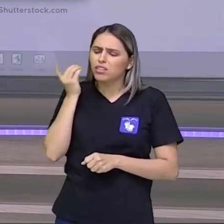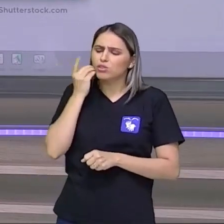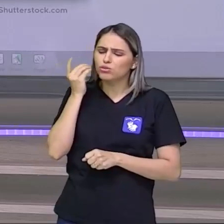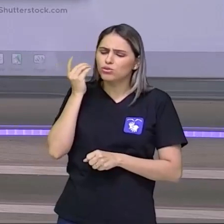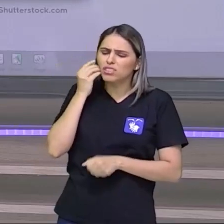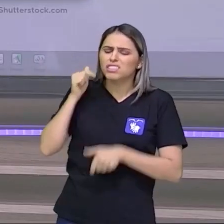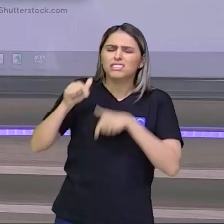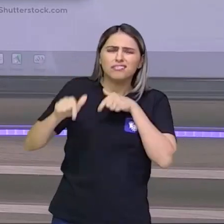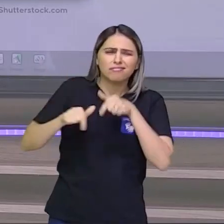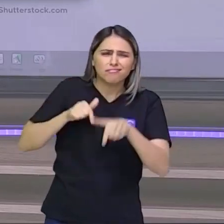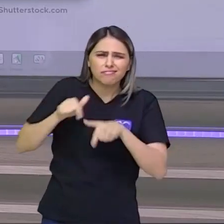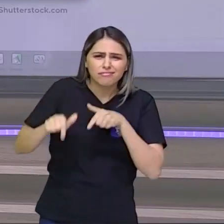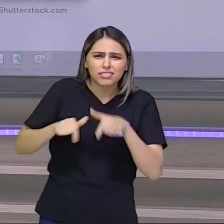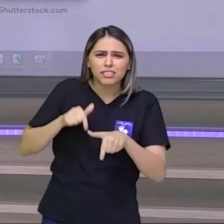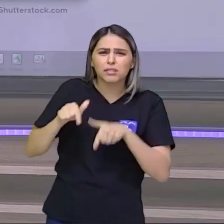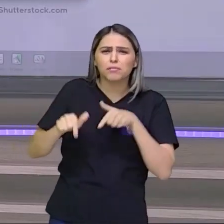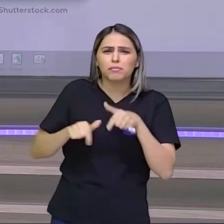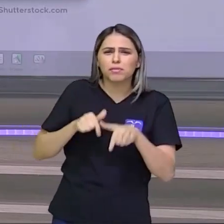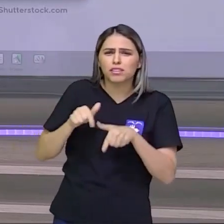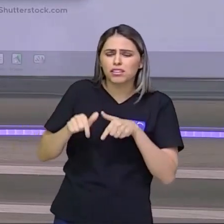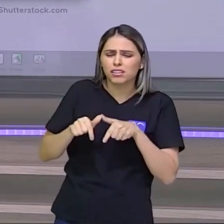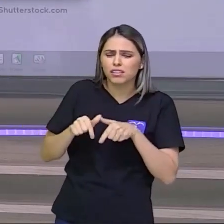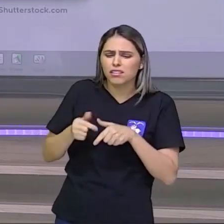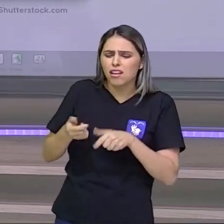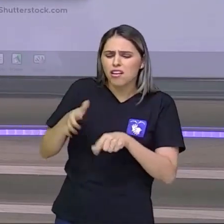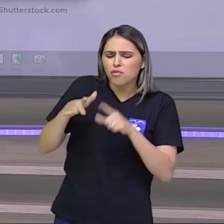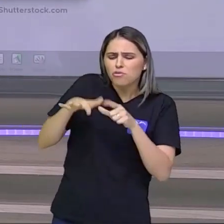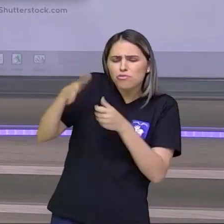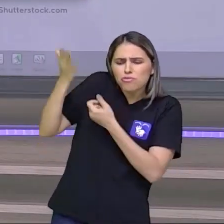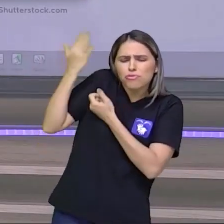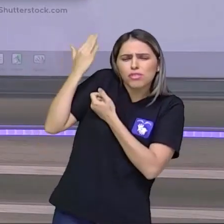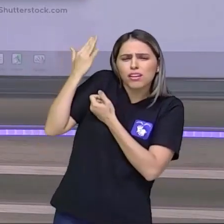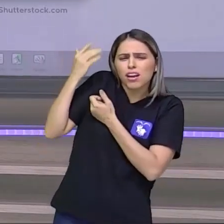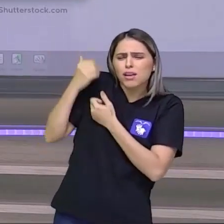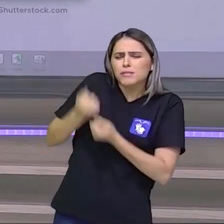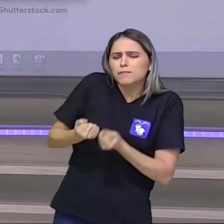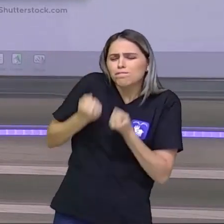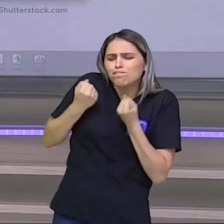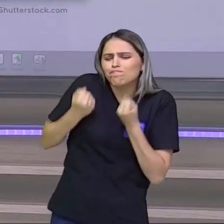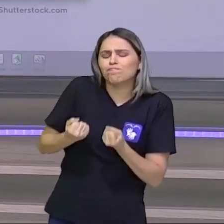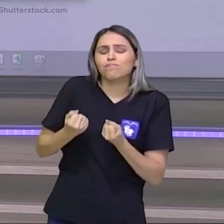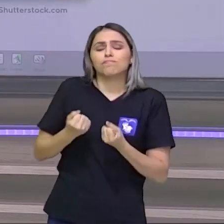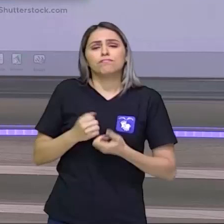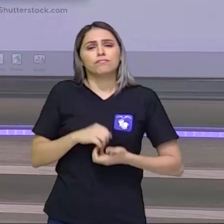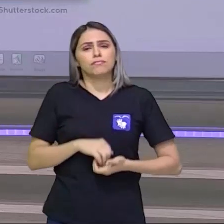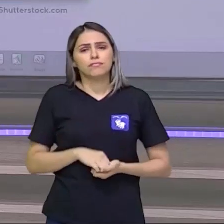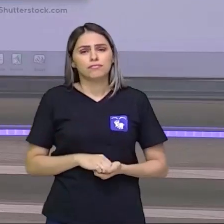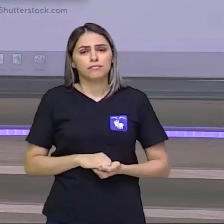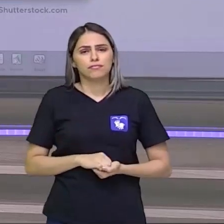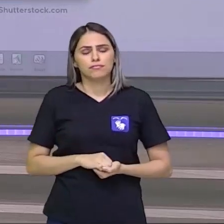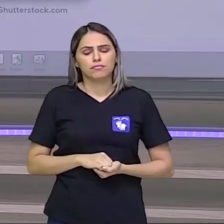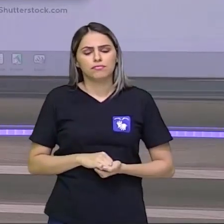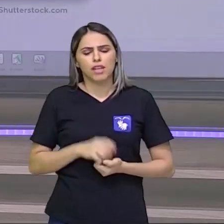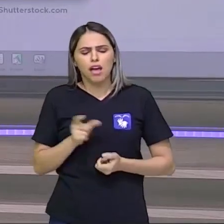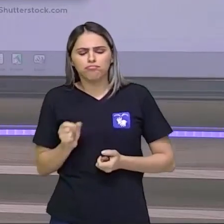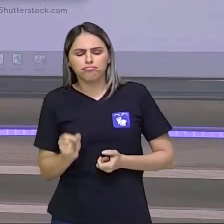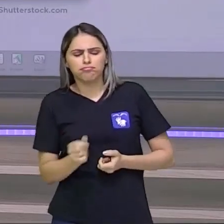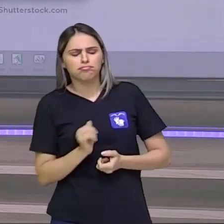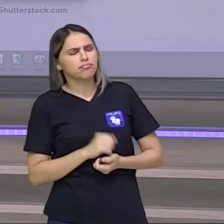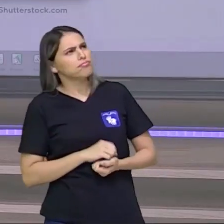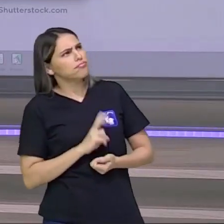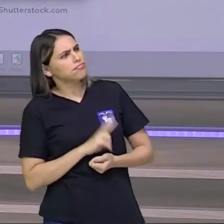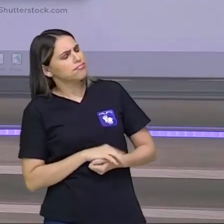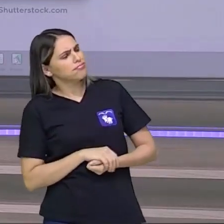dia está trabalhando e está carregando essas folhinhas tão pesadas? A formiguinha